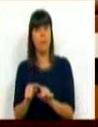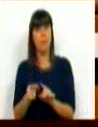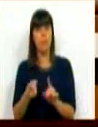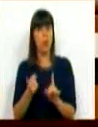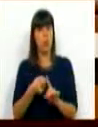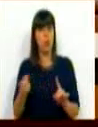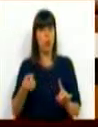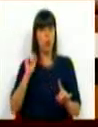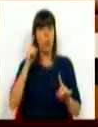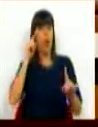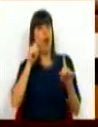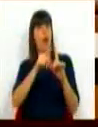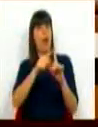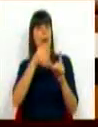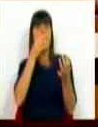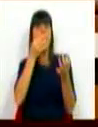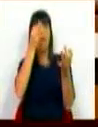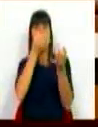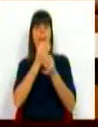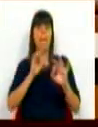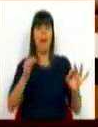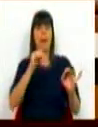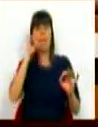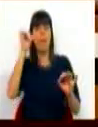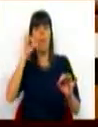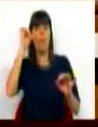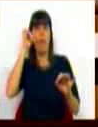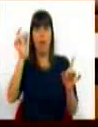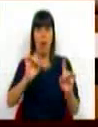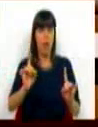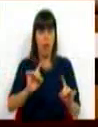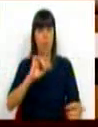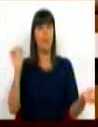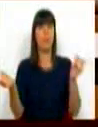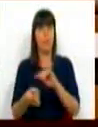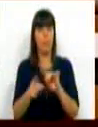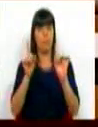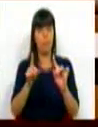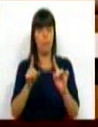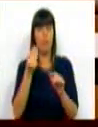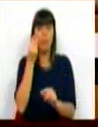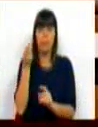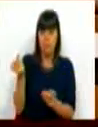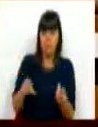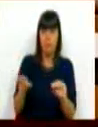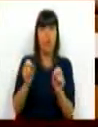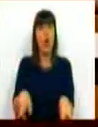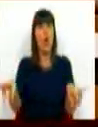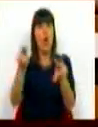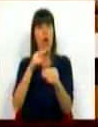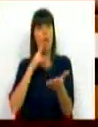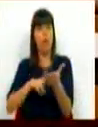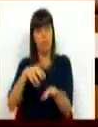não resulta de uma ambição imperfeita, mas, pelo contrário, é uma decorrência da nova